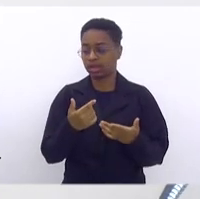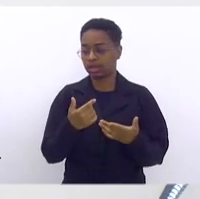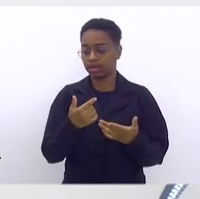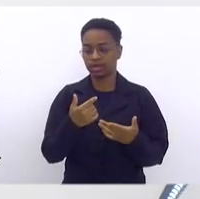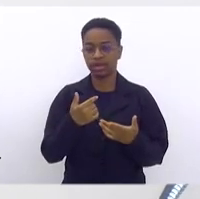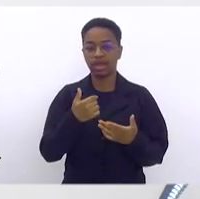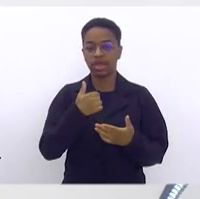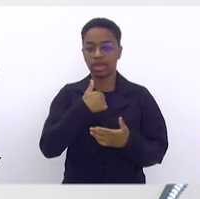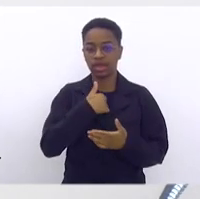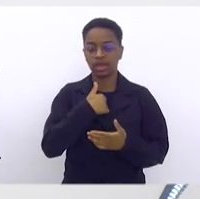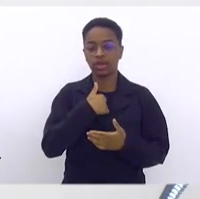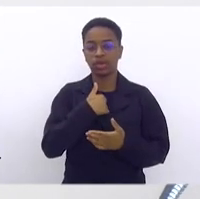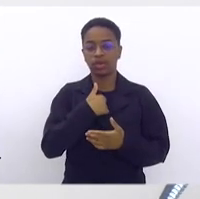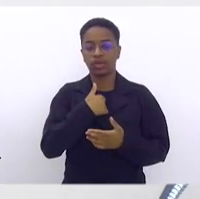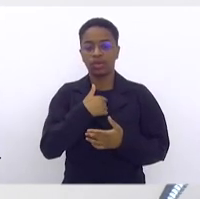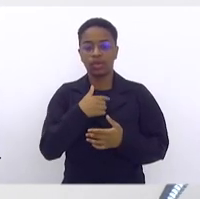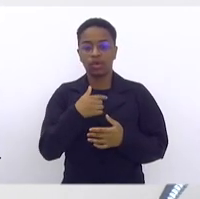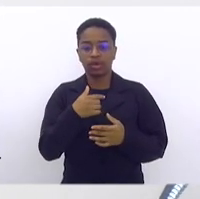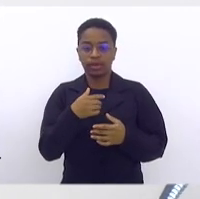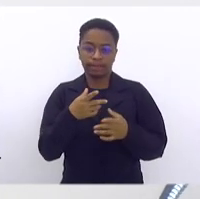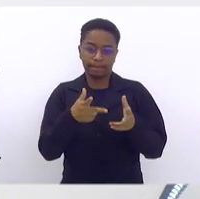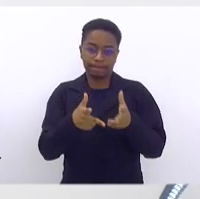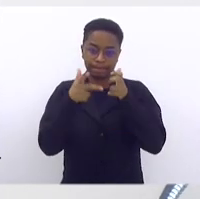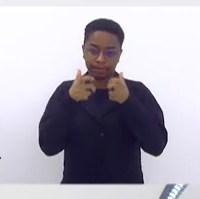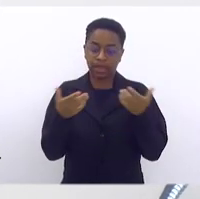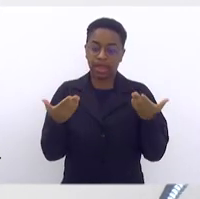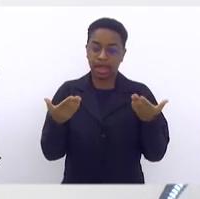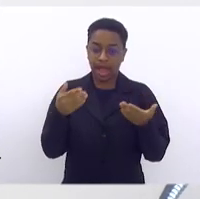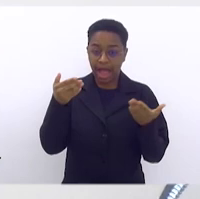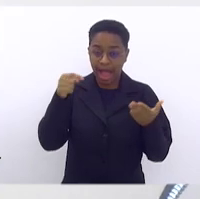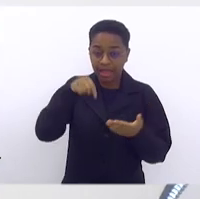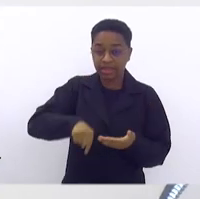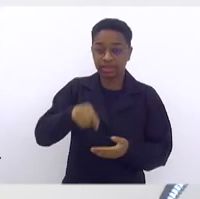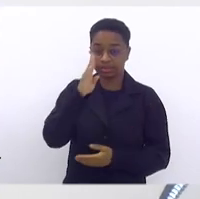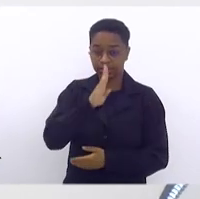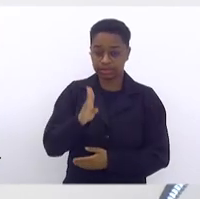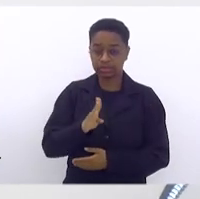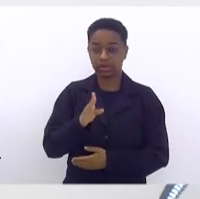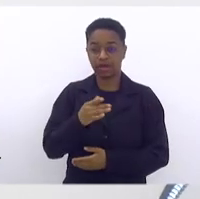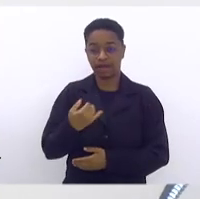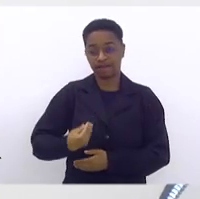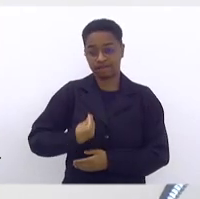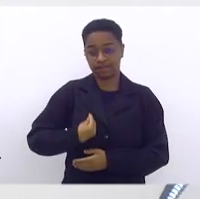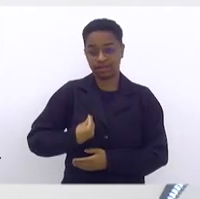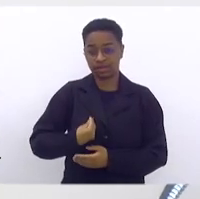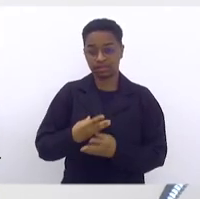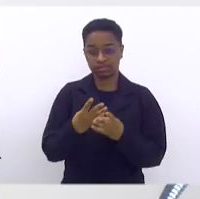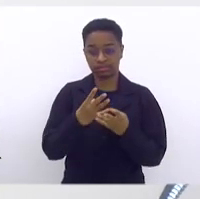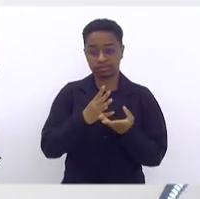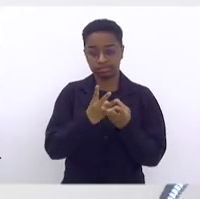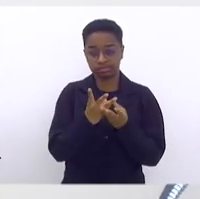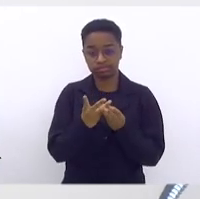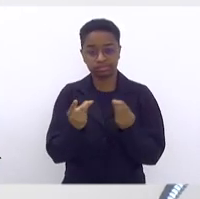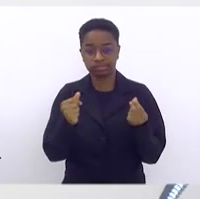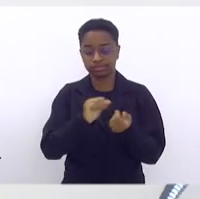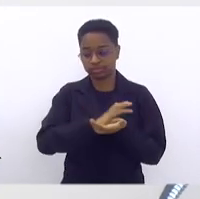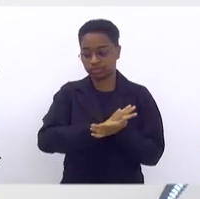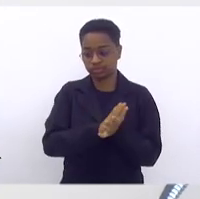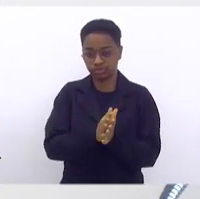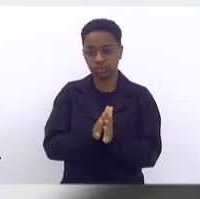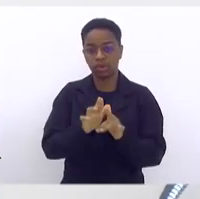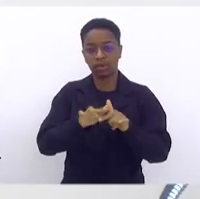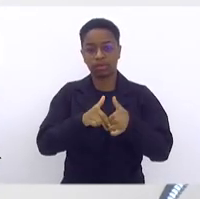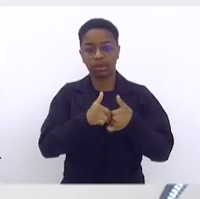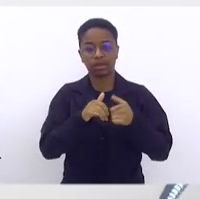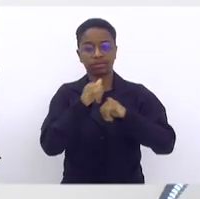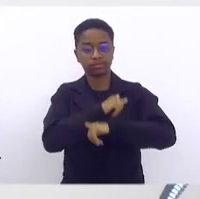de não ter, que hoje a gente tem no Brasil uma pessoa que a vida acabou por conta de fake news, não preciso citar nomes, pessoas sendo presas apenas